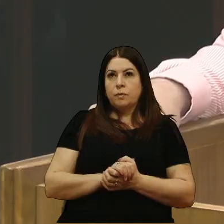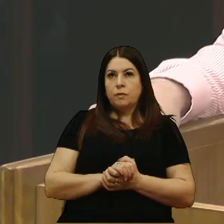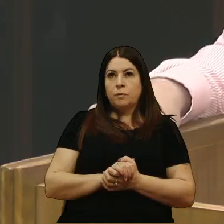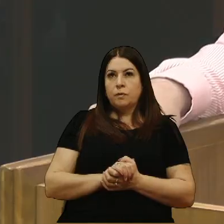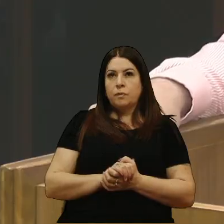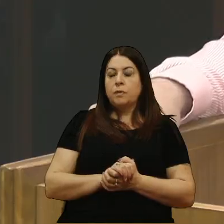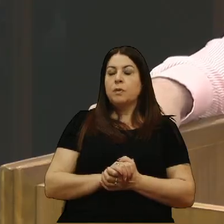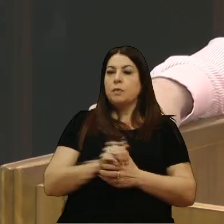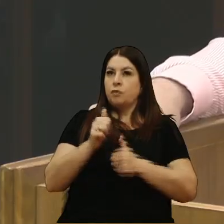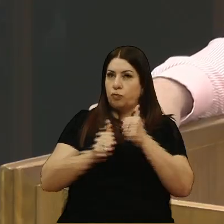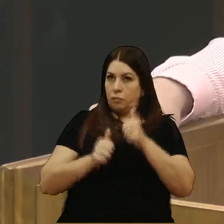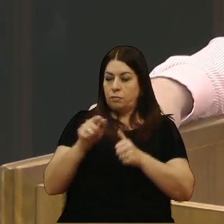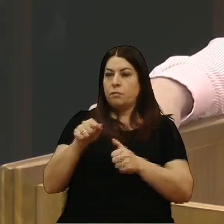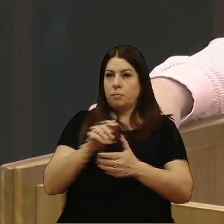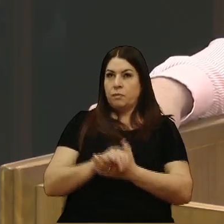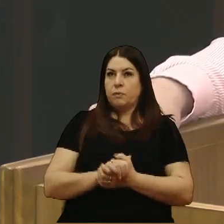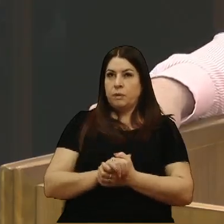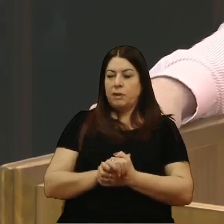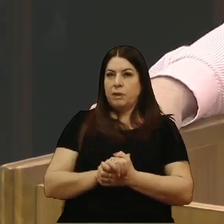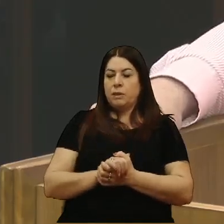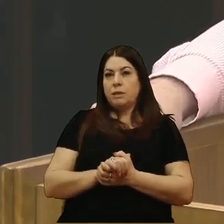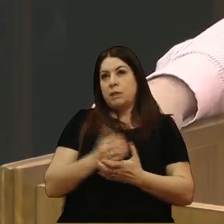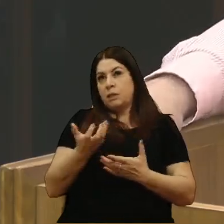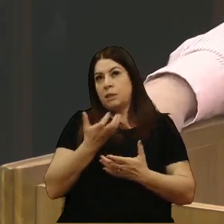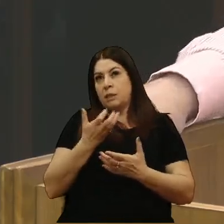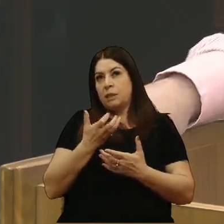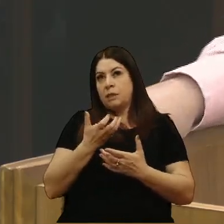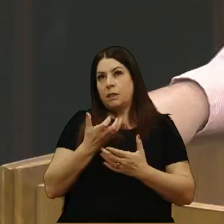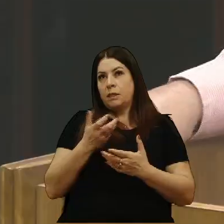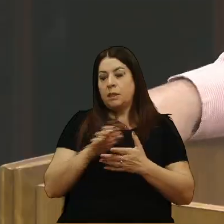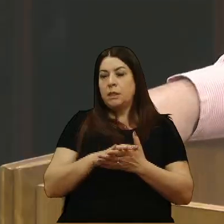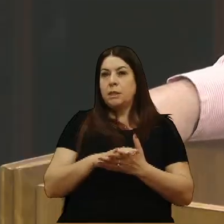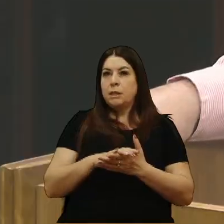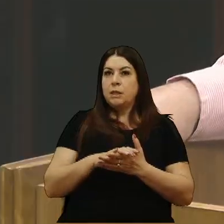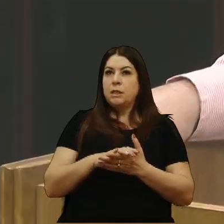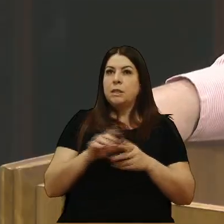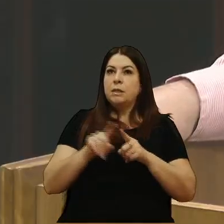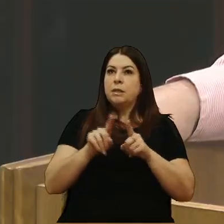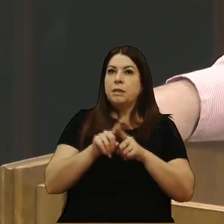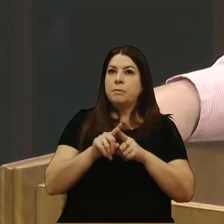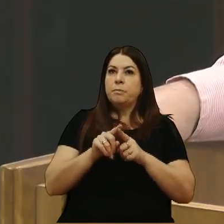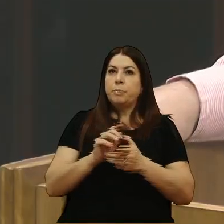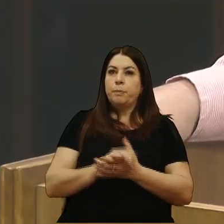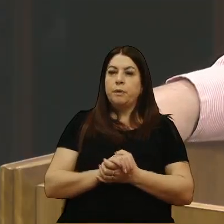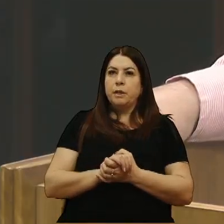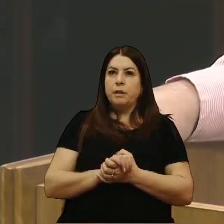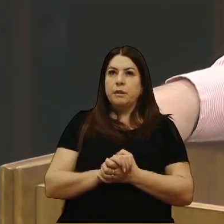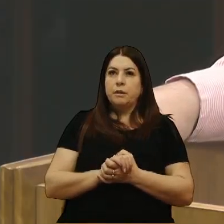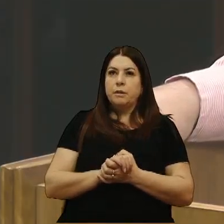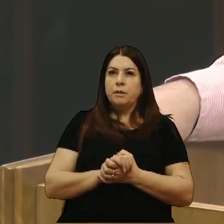de futebol se pretende popular e se